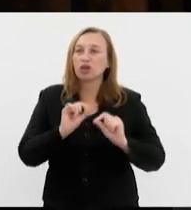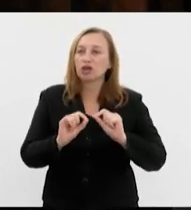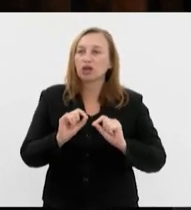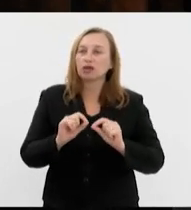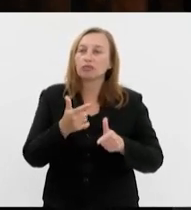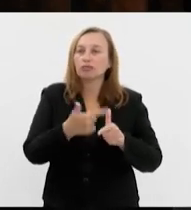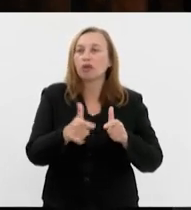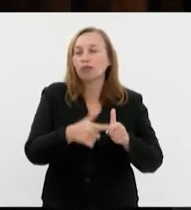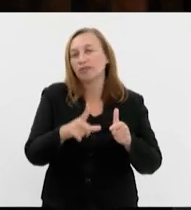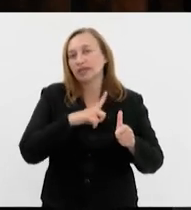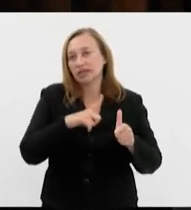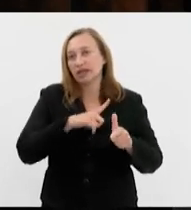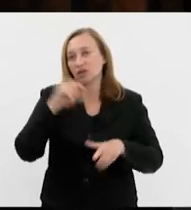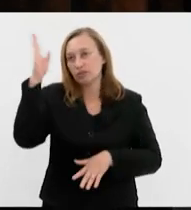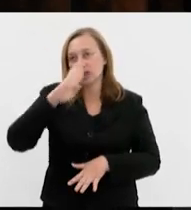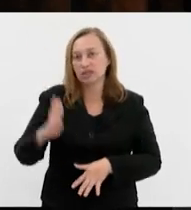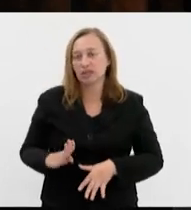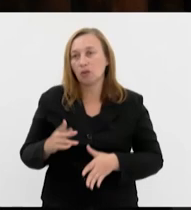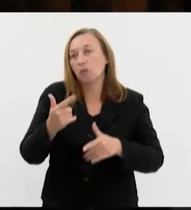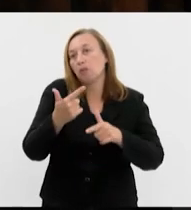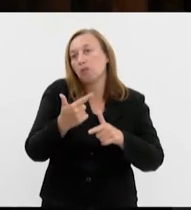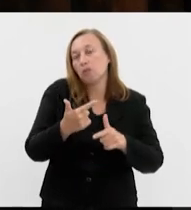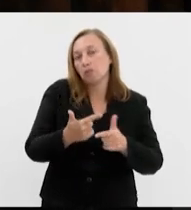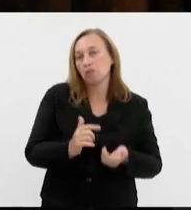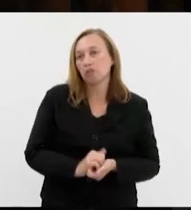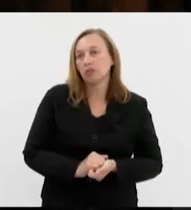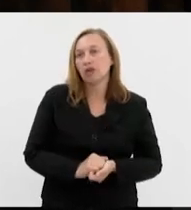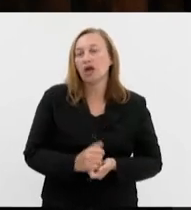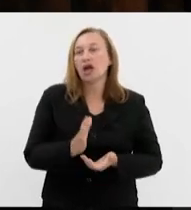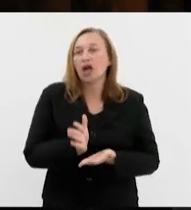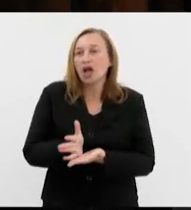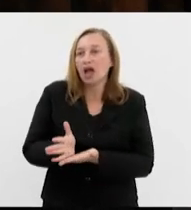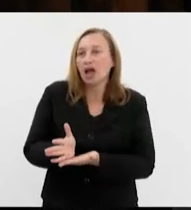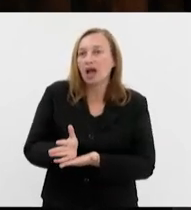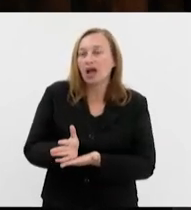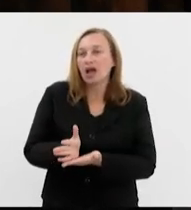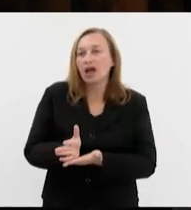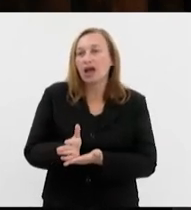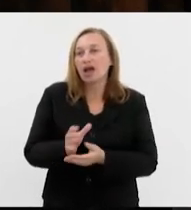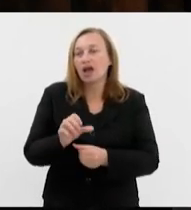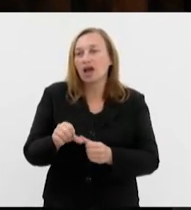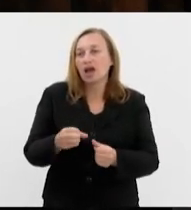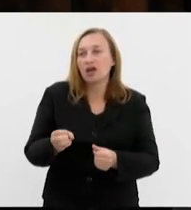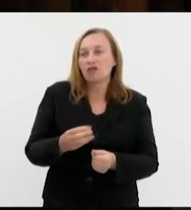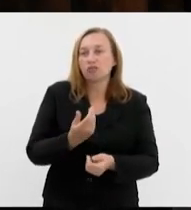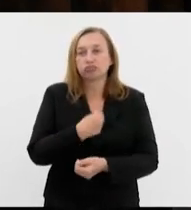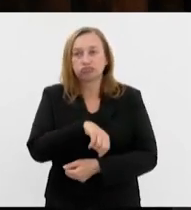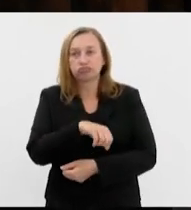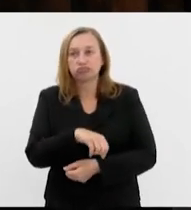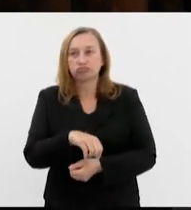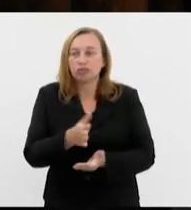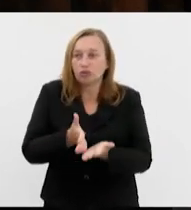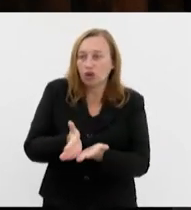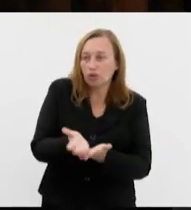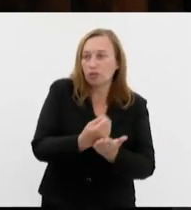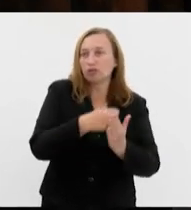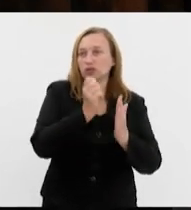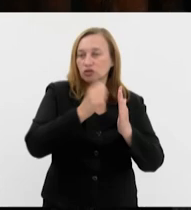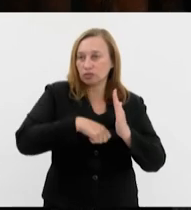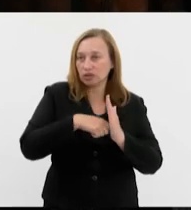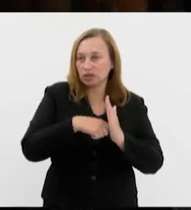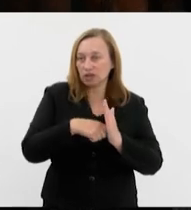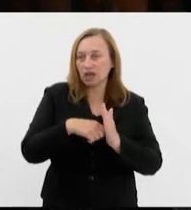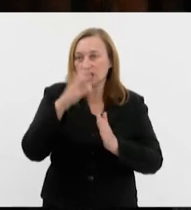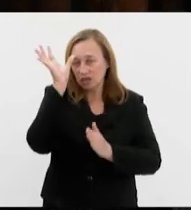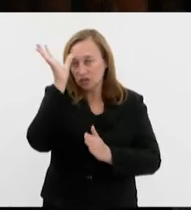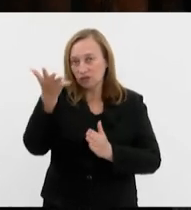problema tributário grave, que a reforma tributária aprovada no governo Lula começa a resolver. O Brasil é um país